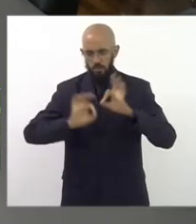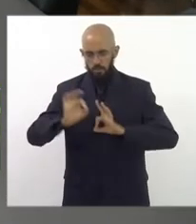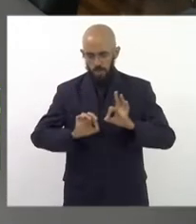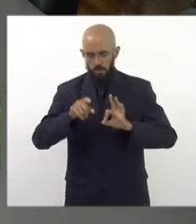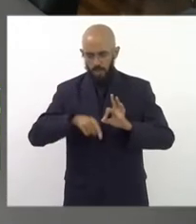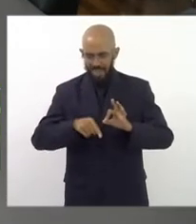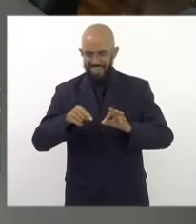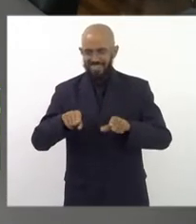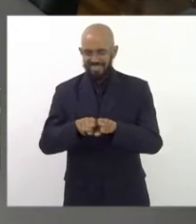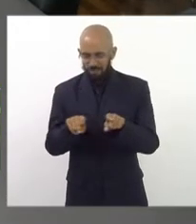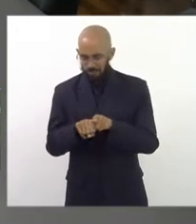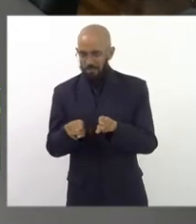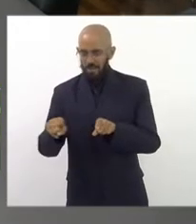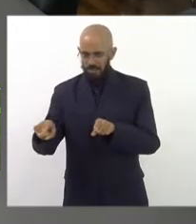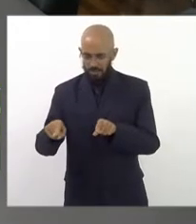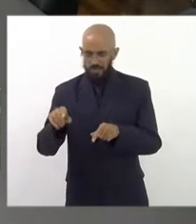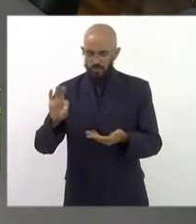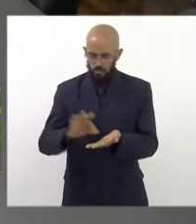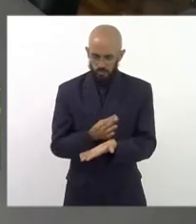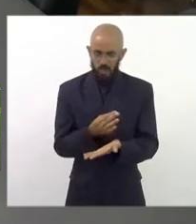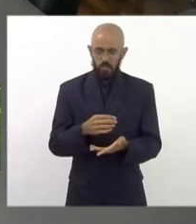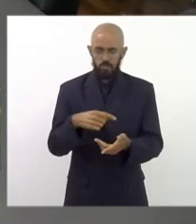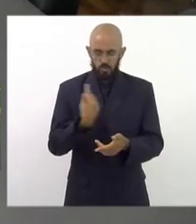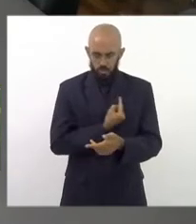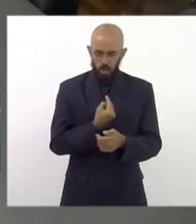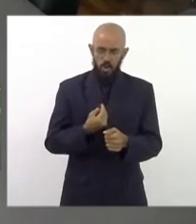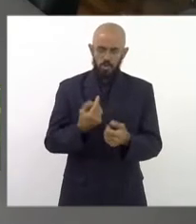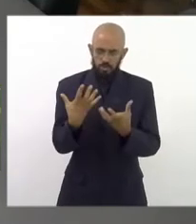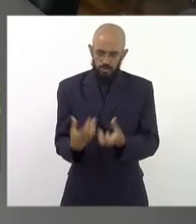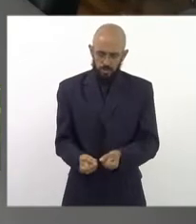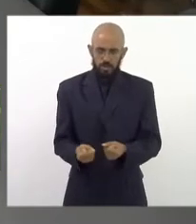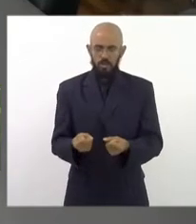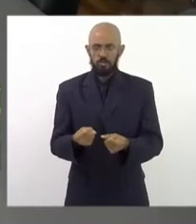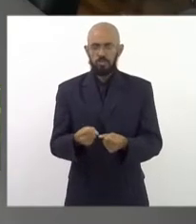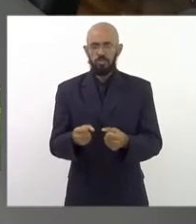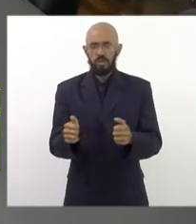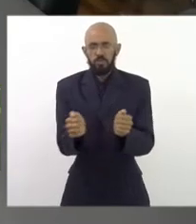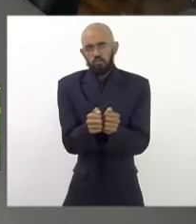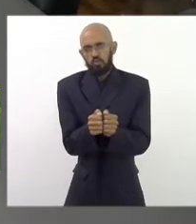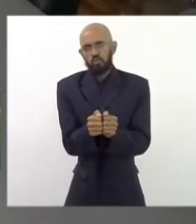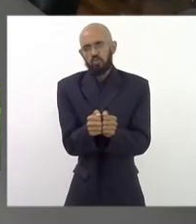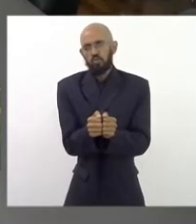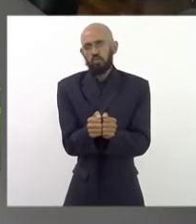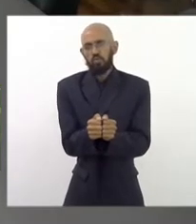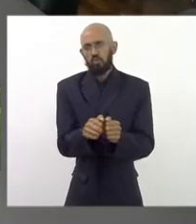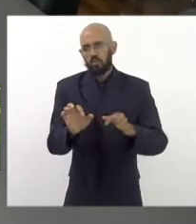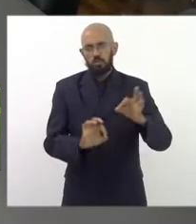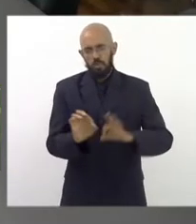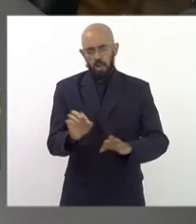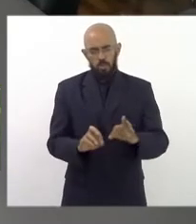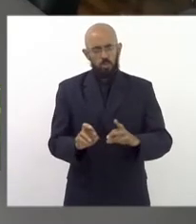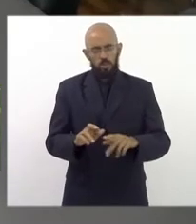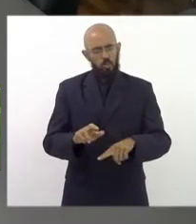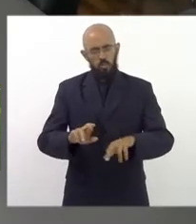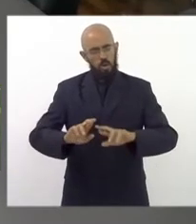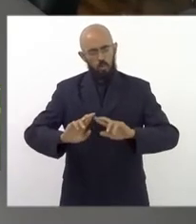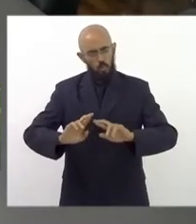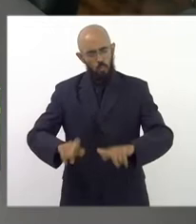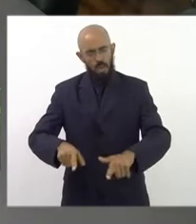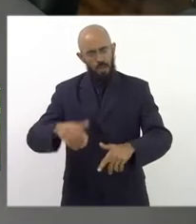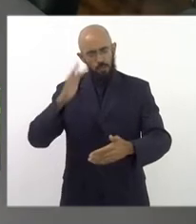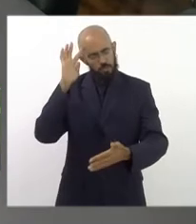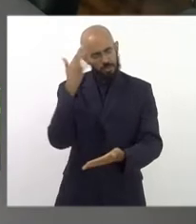contrato, nós nos submetemos e ficamos vinculados ao plano. Então, a nosso juízo, a juízo da